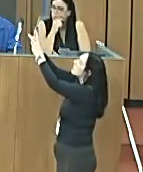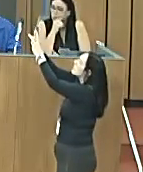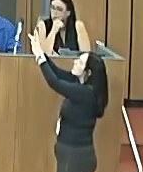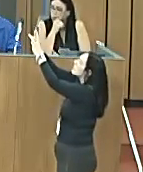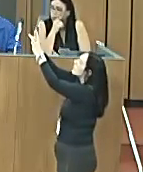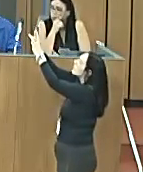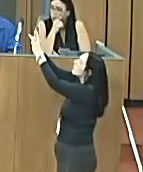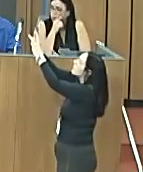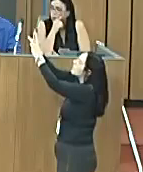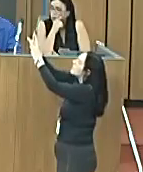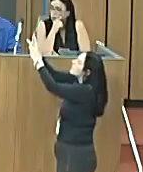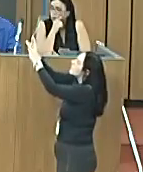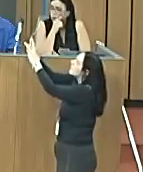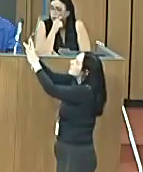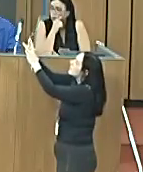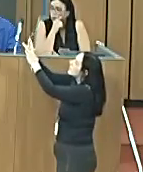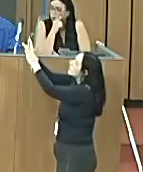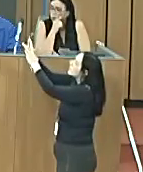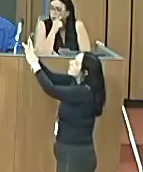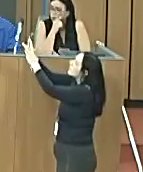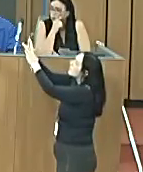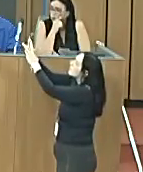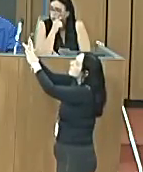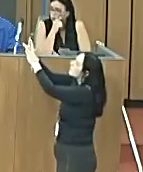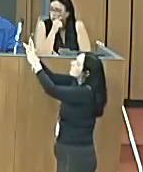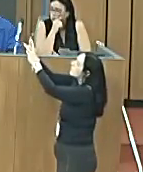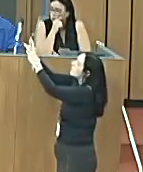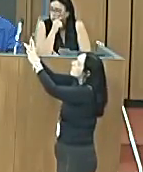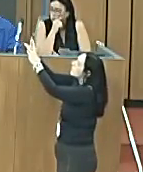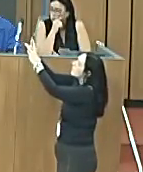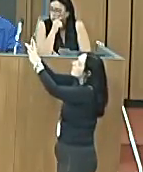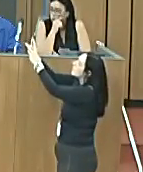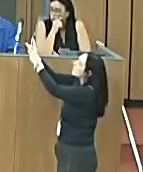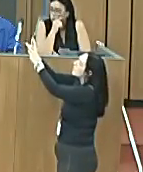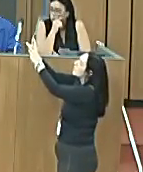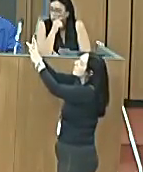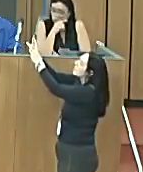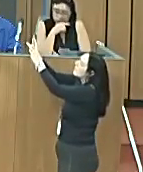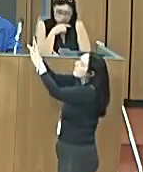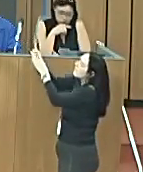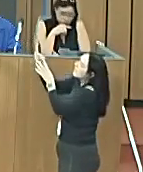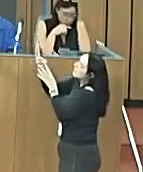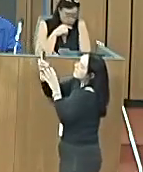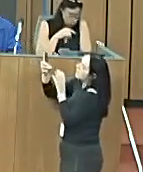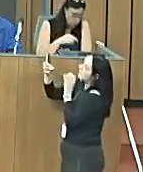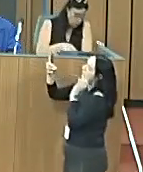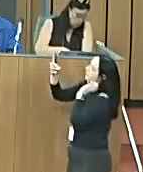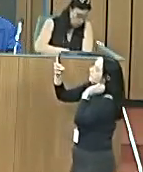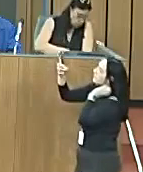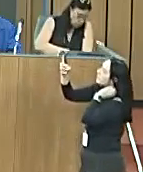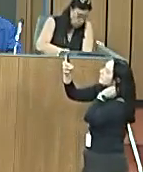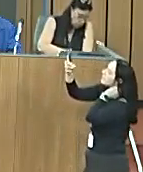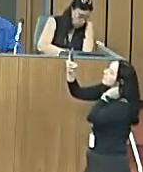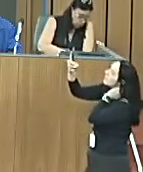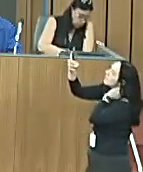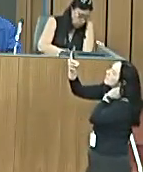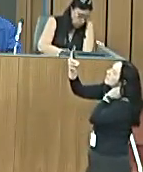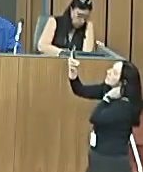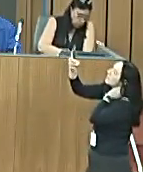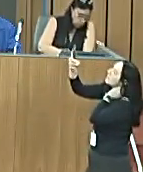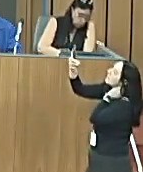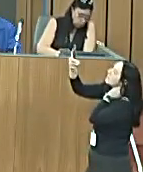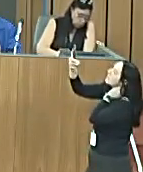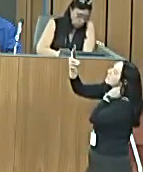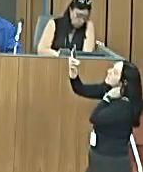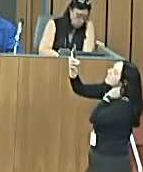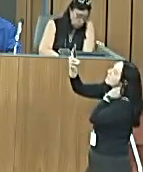passando momentos de agulha mas hoje nós temos no governo eo nosso presidente salientou bem